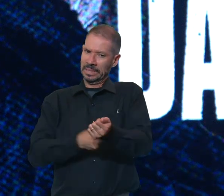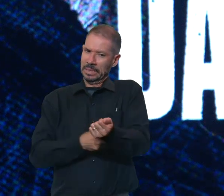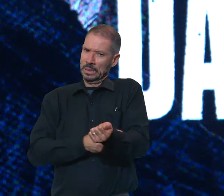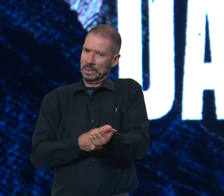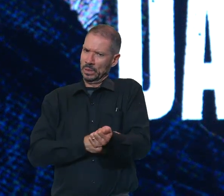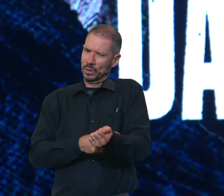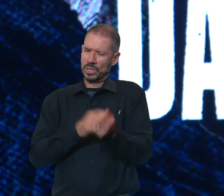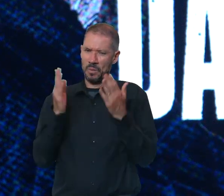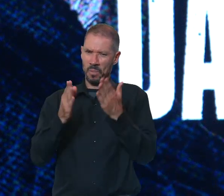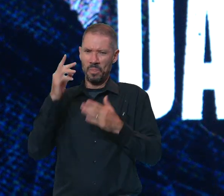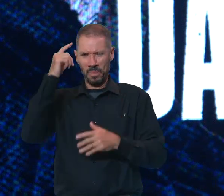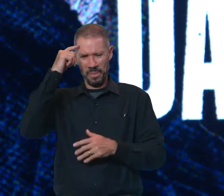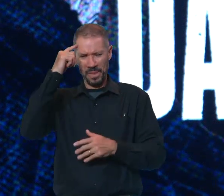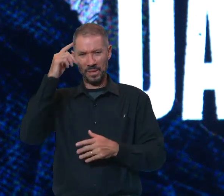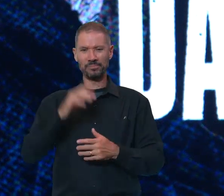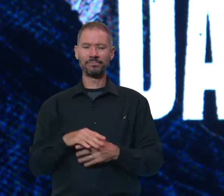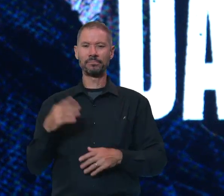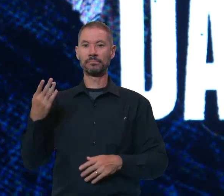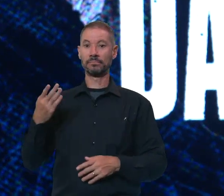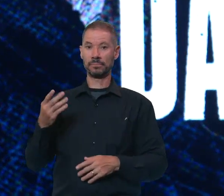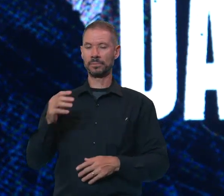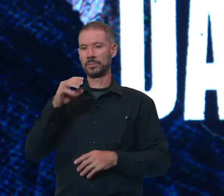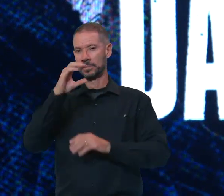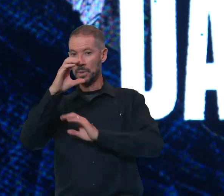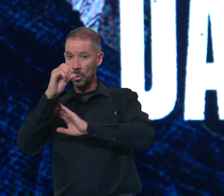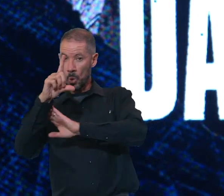né? Colérico também.